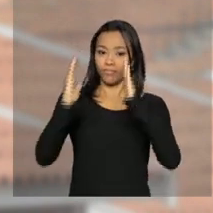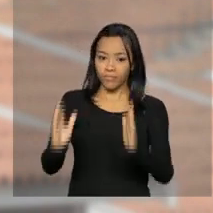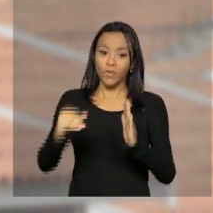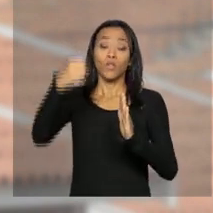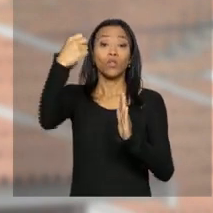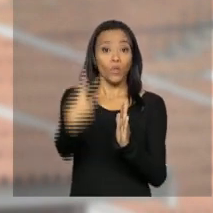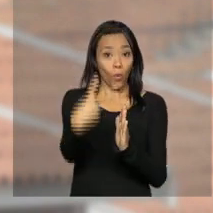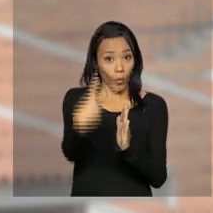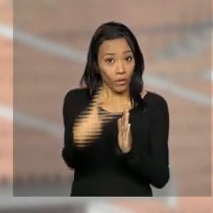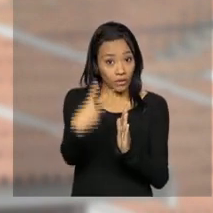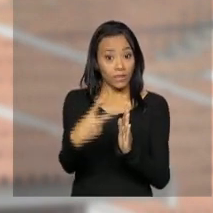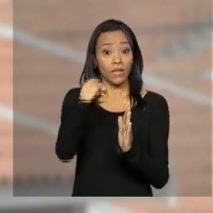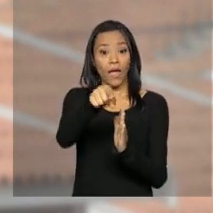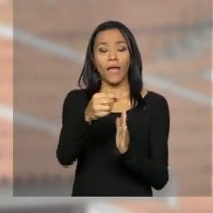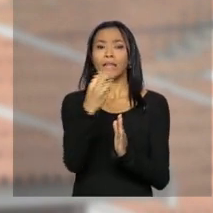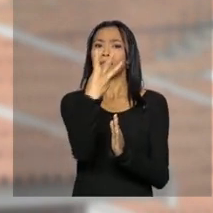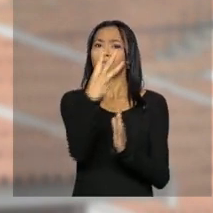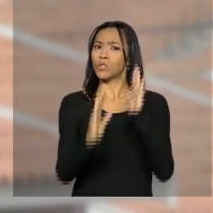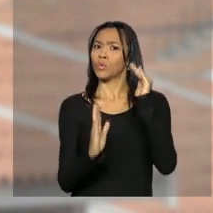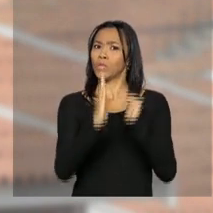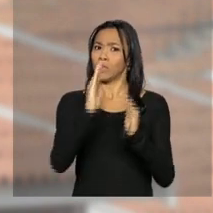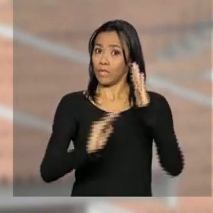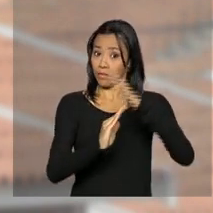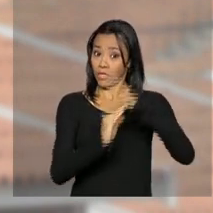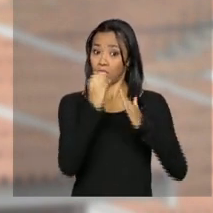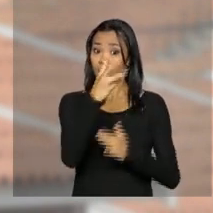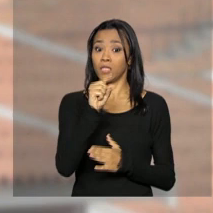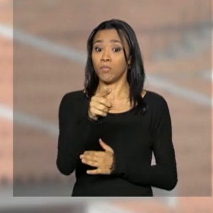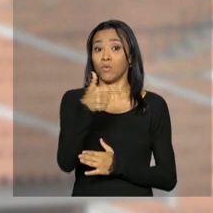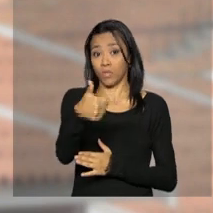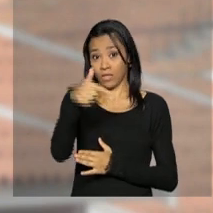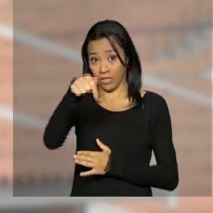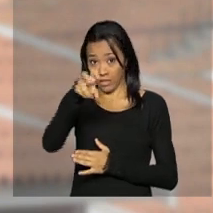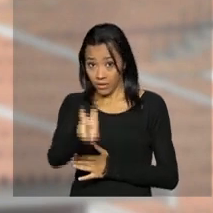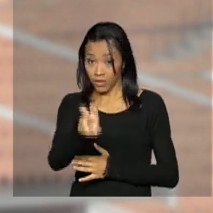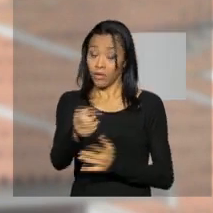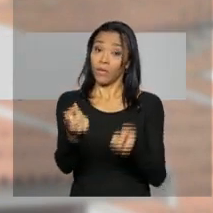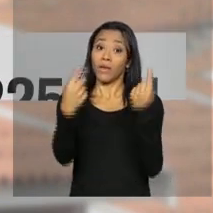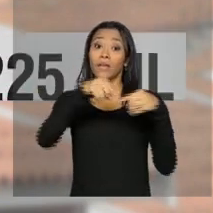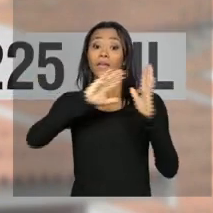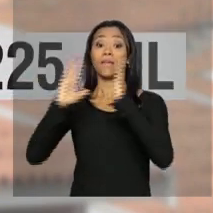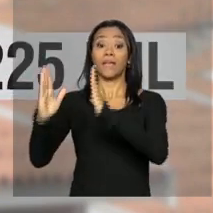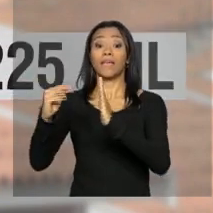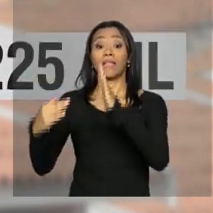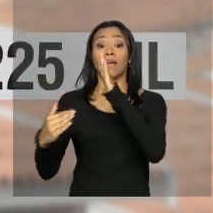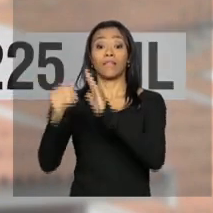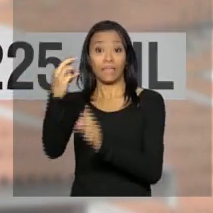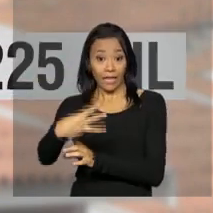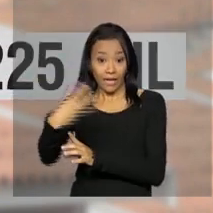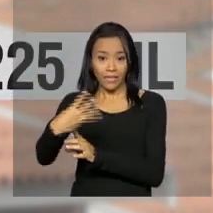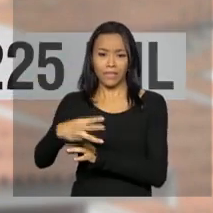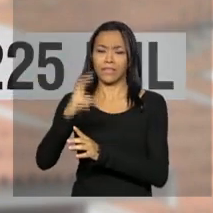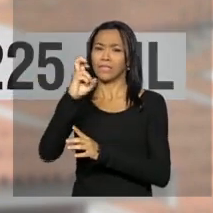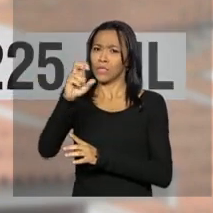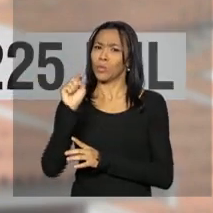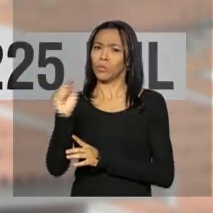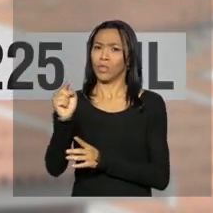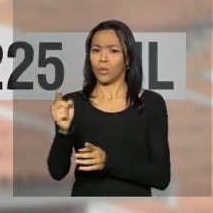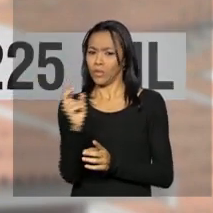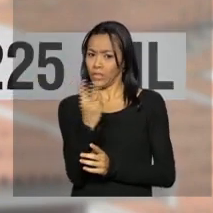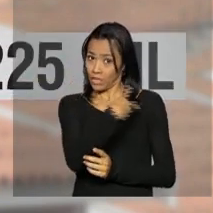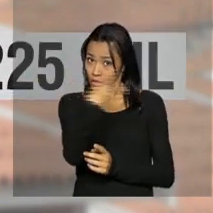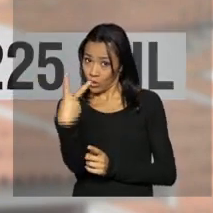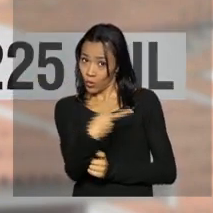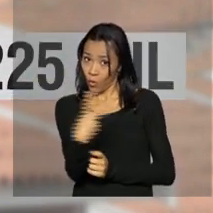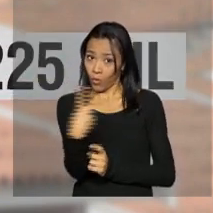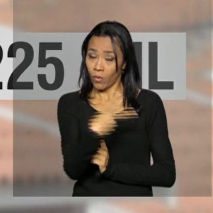limite de renda sobe para R$ 3.600 e na faixa 3, o limite chega a R$ 6.500. Nos 2 casos,